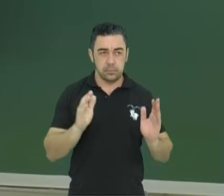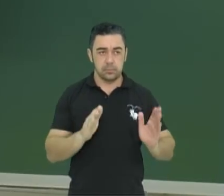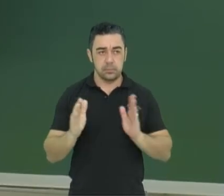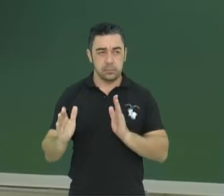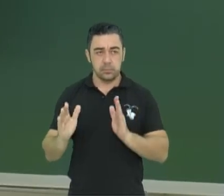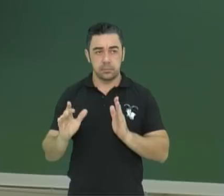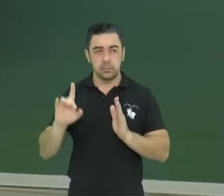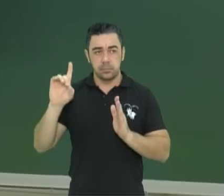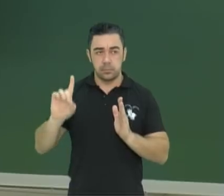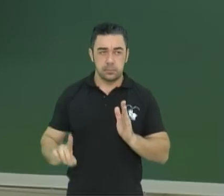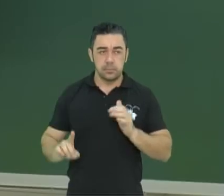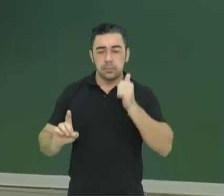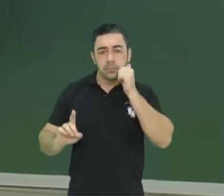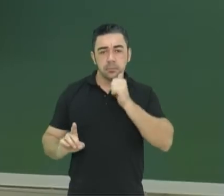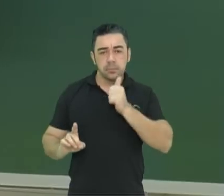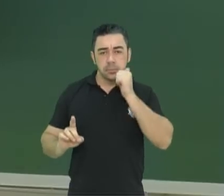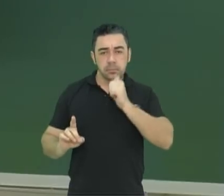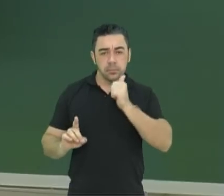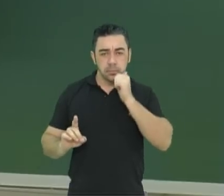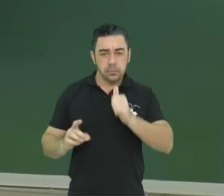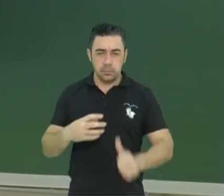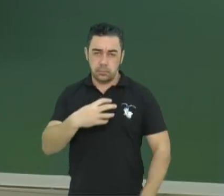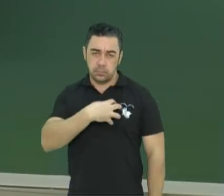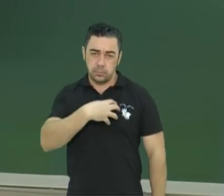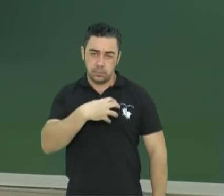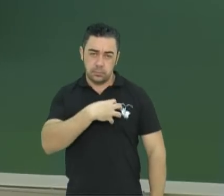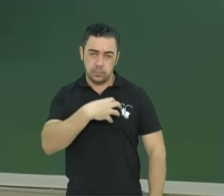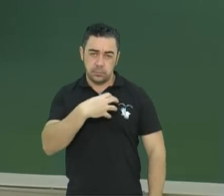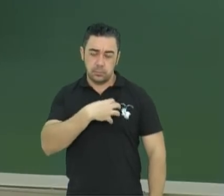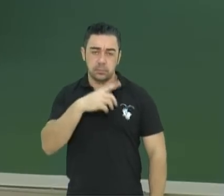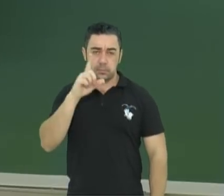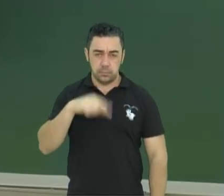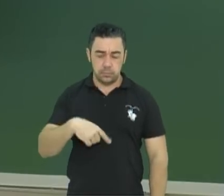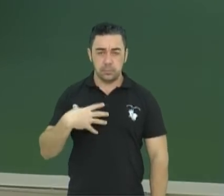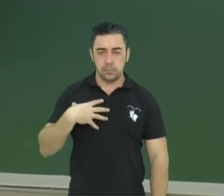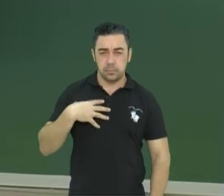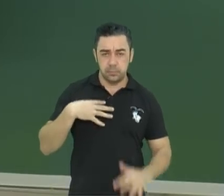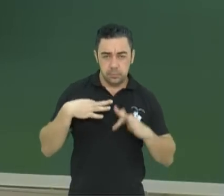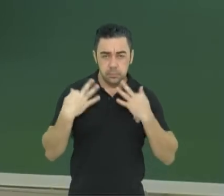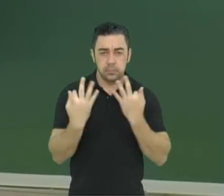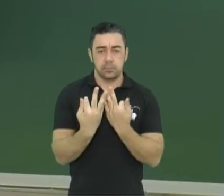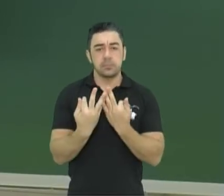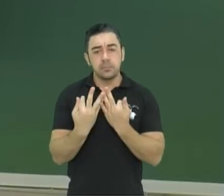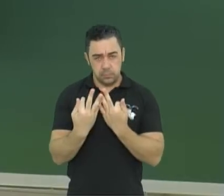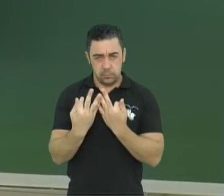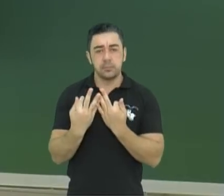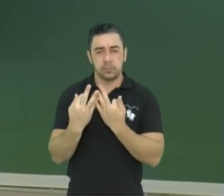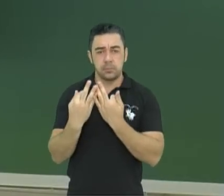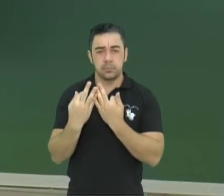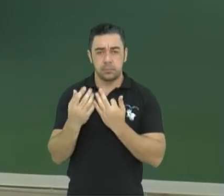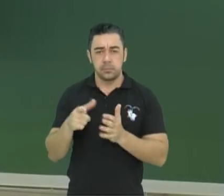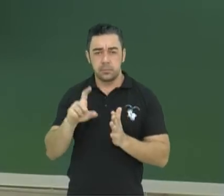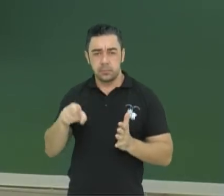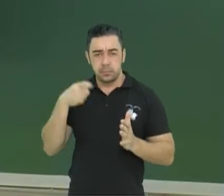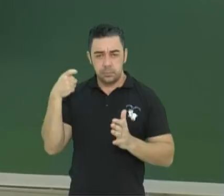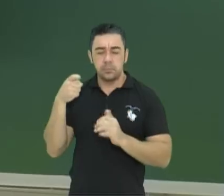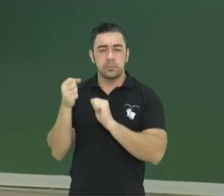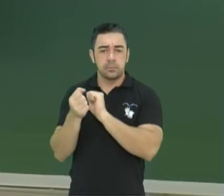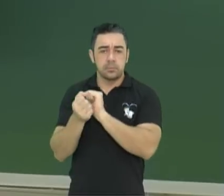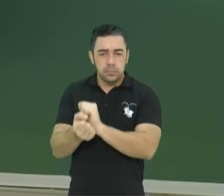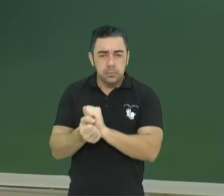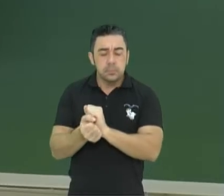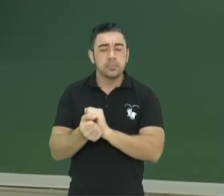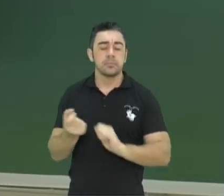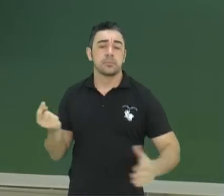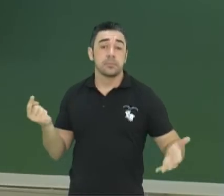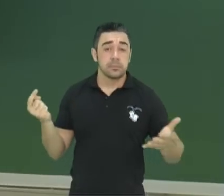vídeo de vocês, uma moça baiana descendente de africanos numa foto ocidental, numa foto mais atual, desculpem, numa foto mais atual. E